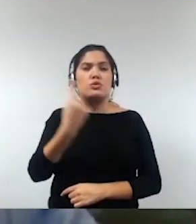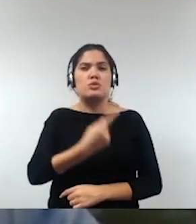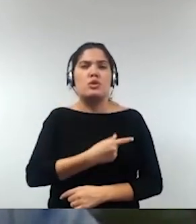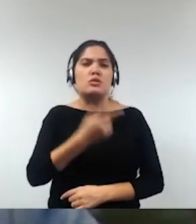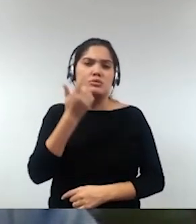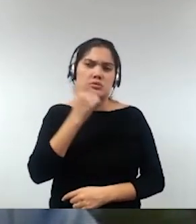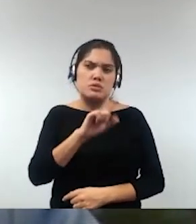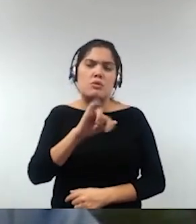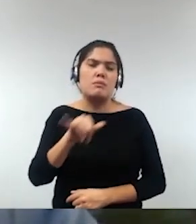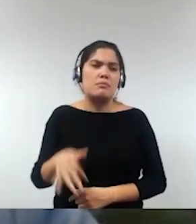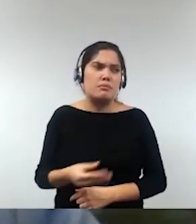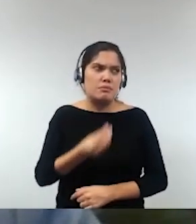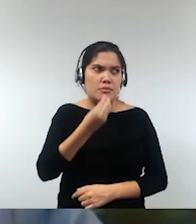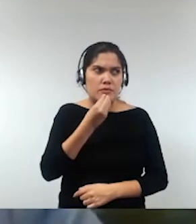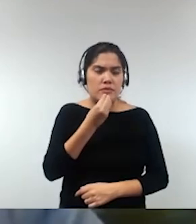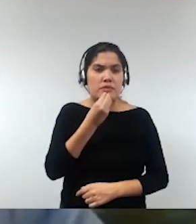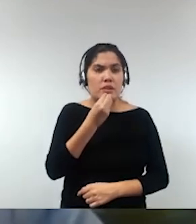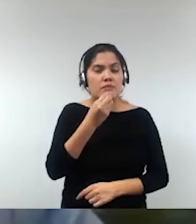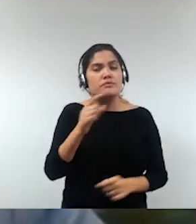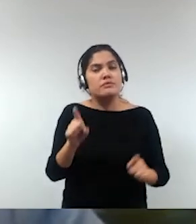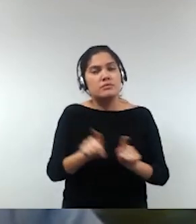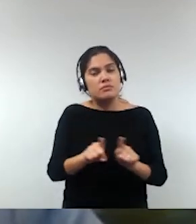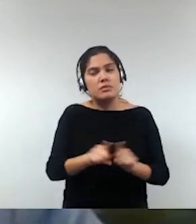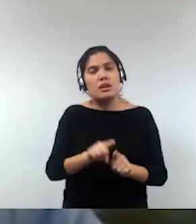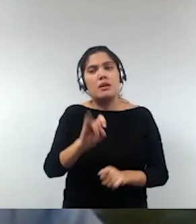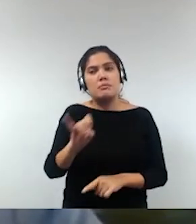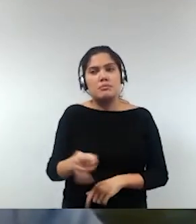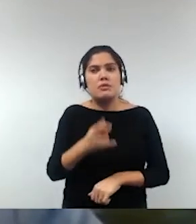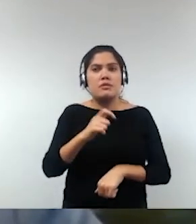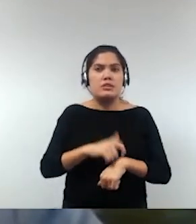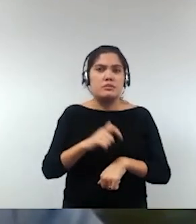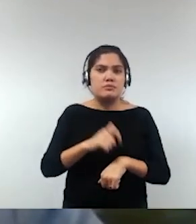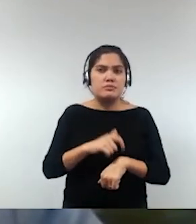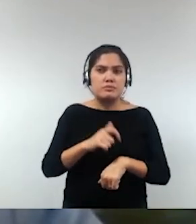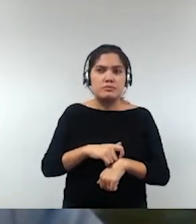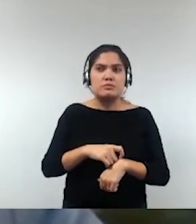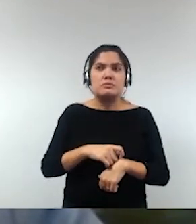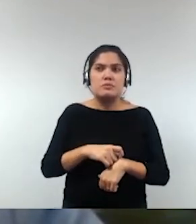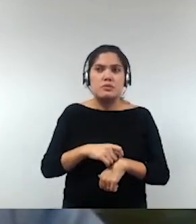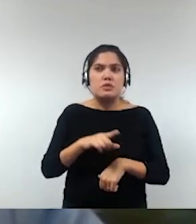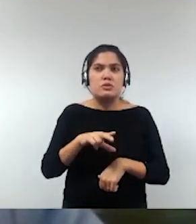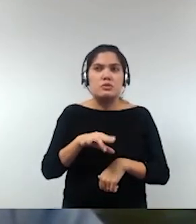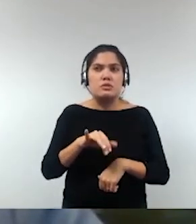soube aproveitar. E eu também aproveito o gancho deixado por doutora